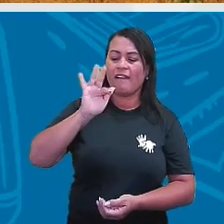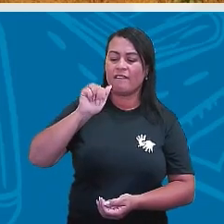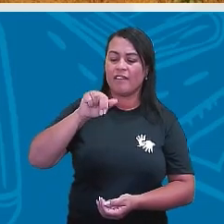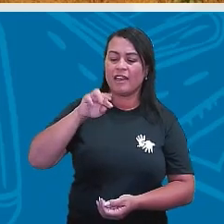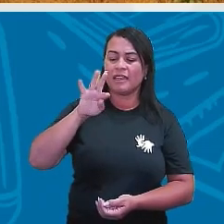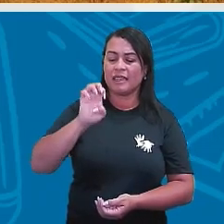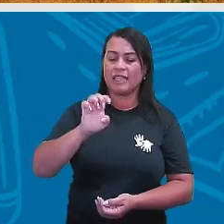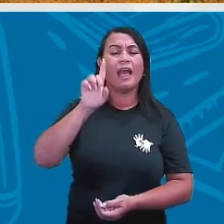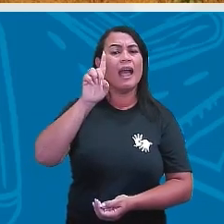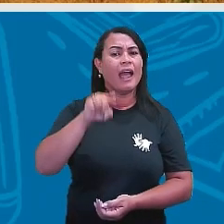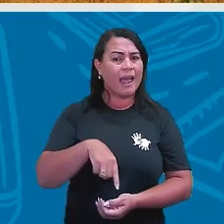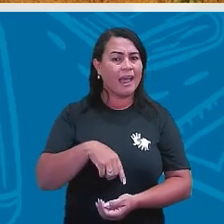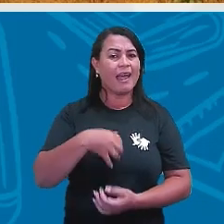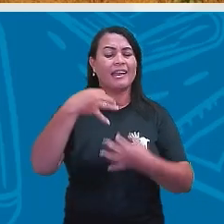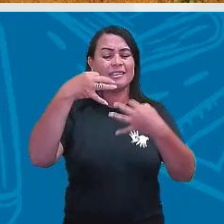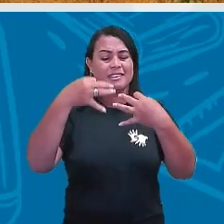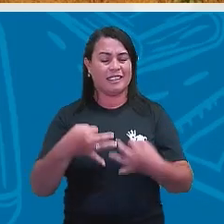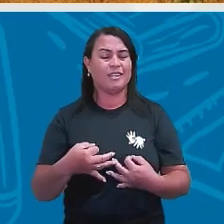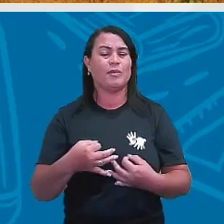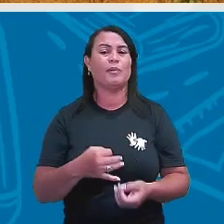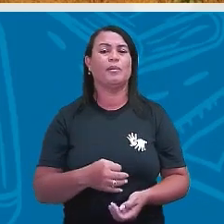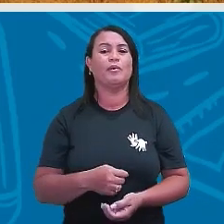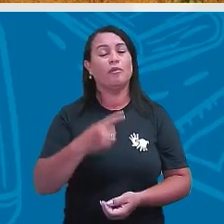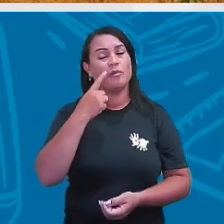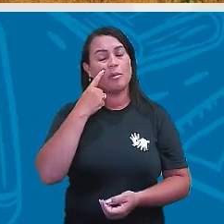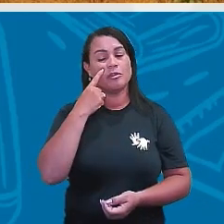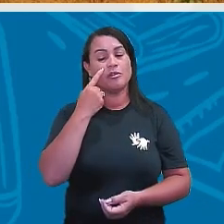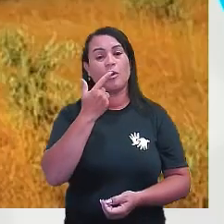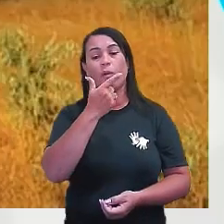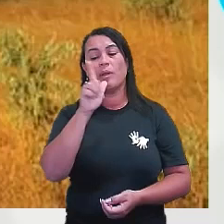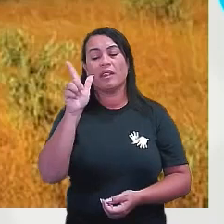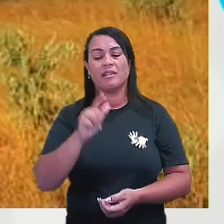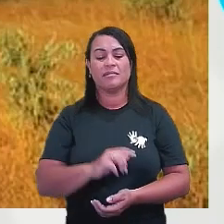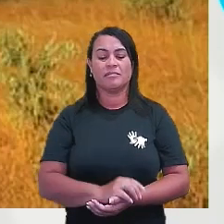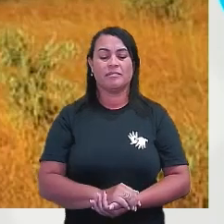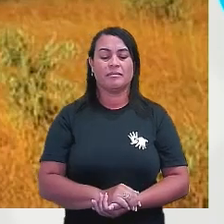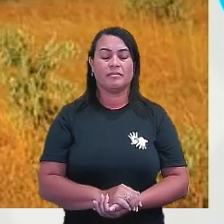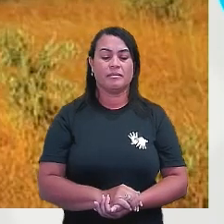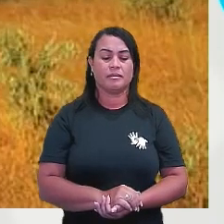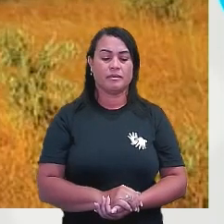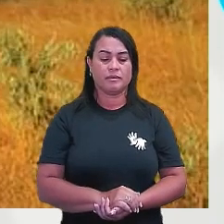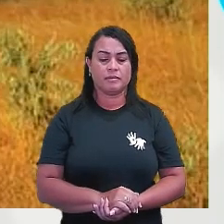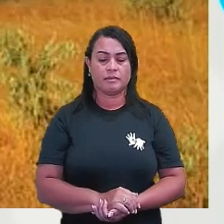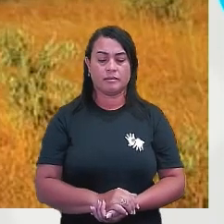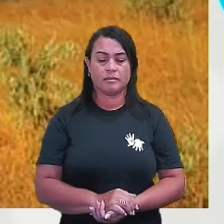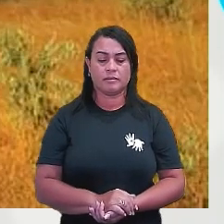acertou. É a sombra do elefante. Vamos ver outra sombra?